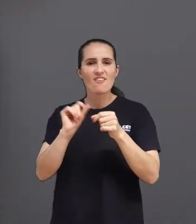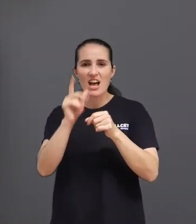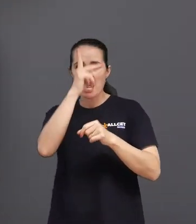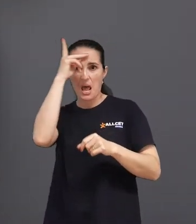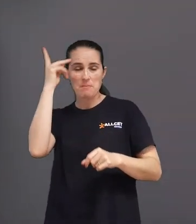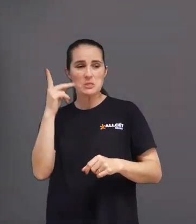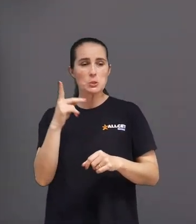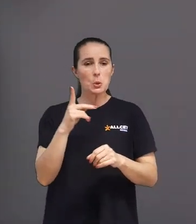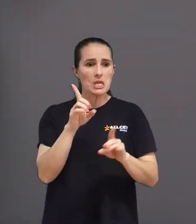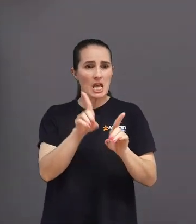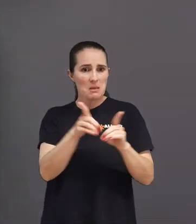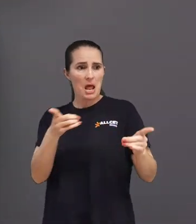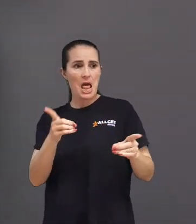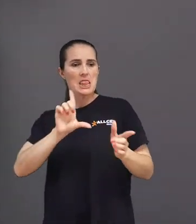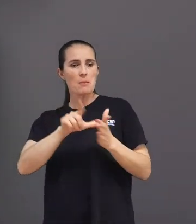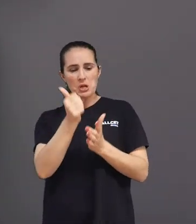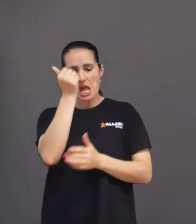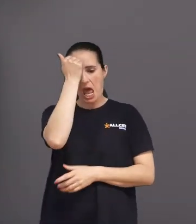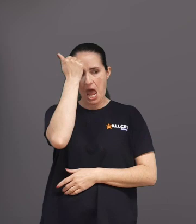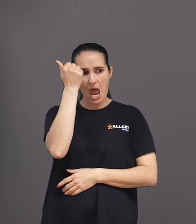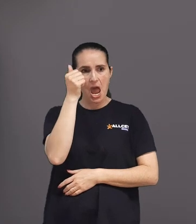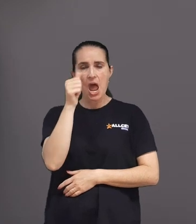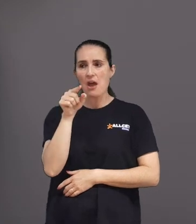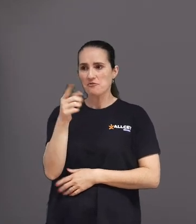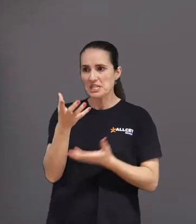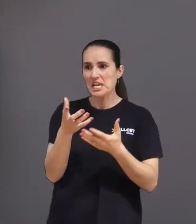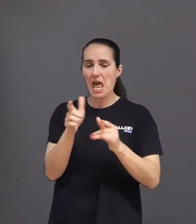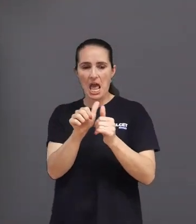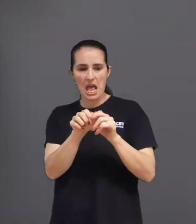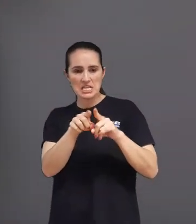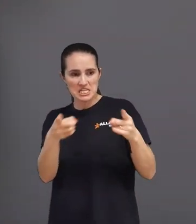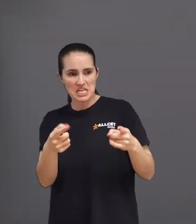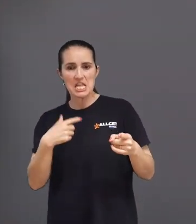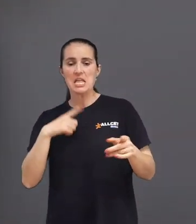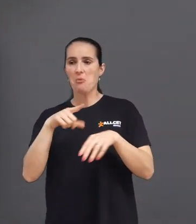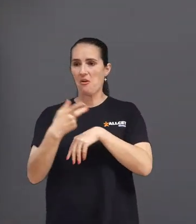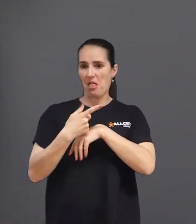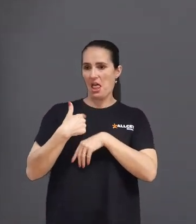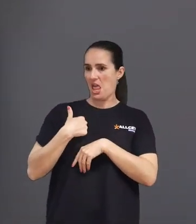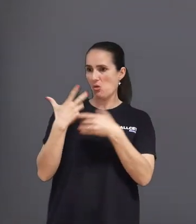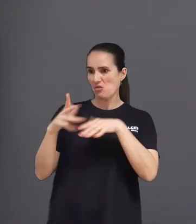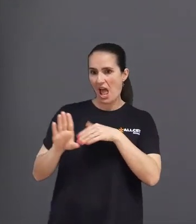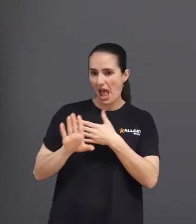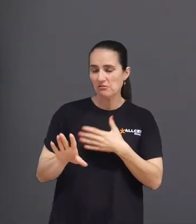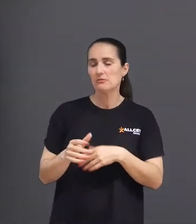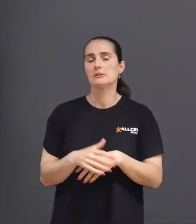Que eu ia terminar a faculdade, que eu ia me estabelecer financeiramente para sair.